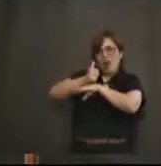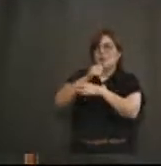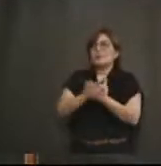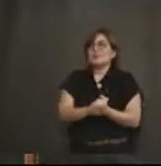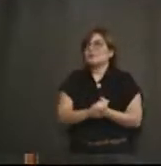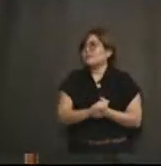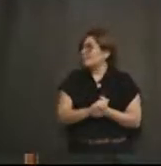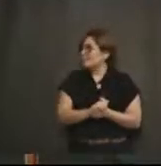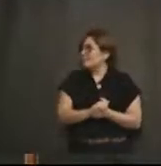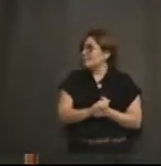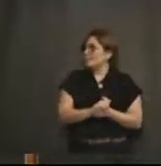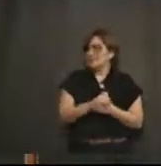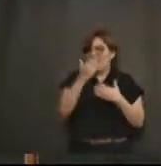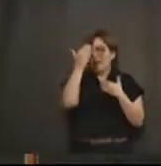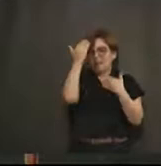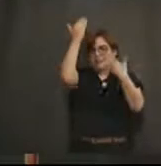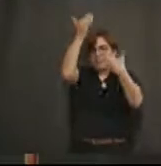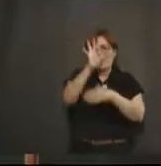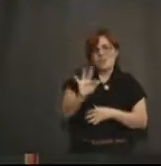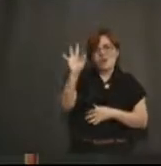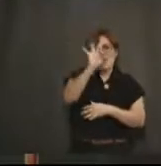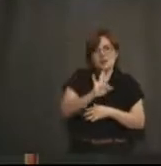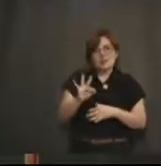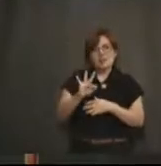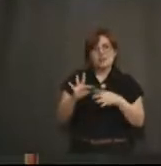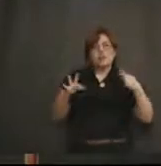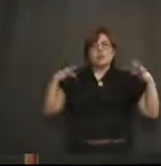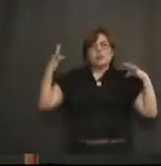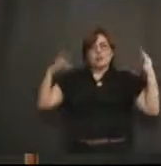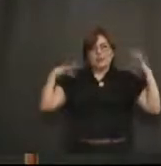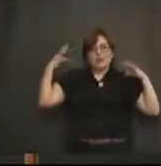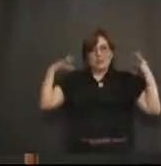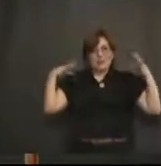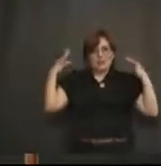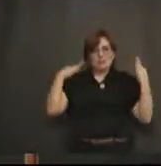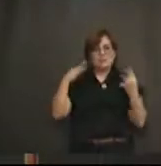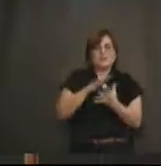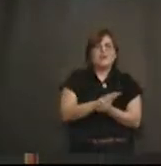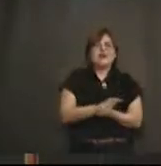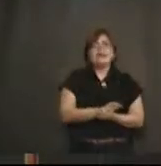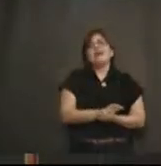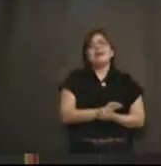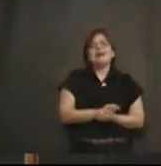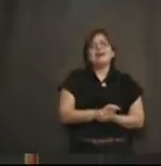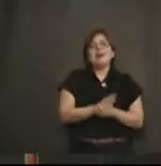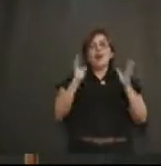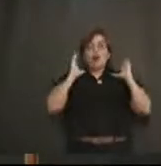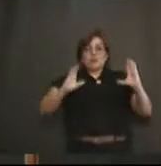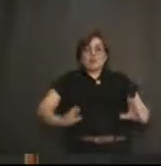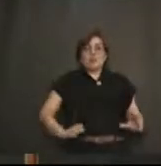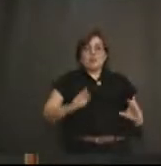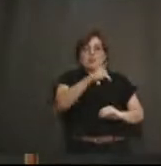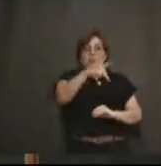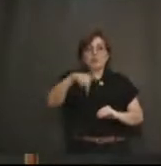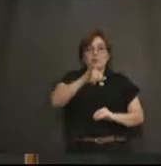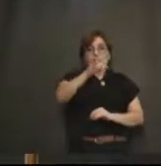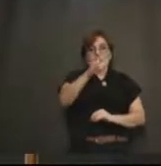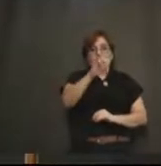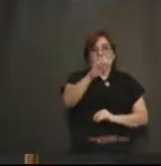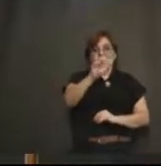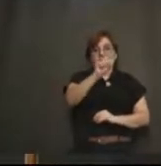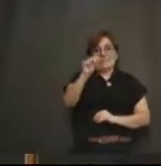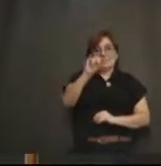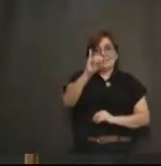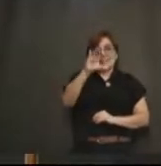Gostaria de agradecer à Faculdade de Turismo, através do projeto Impactur, coordenado pela professora Jéssica França, que nos